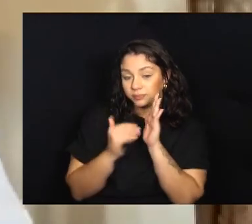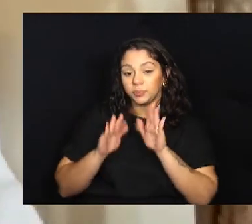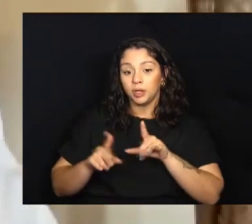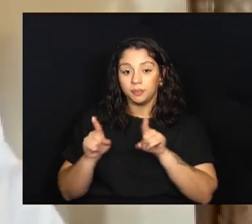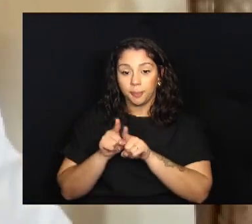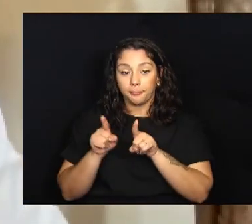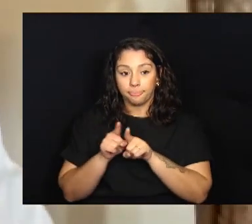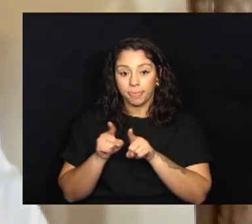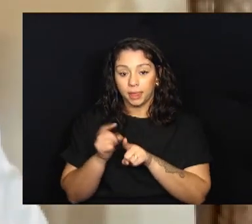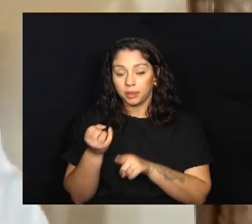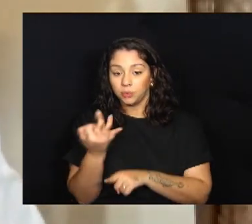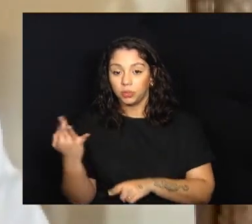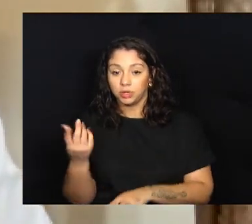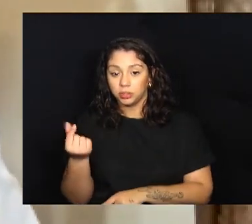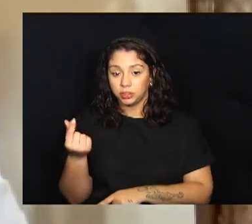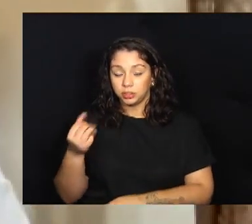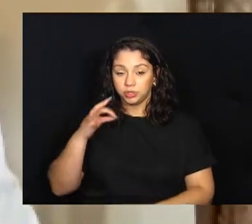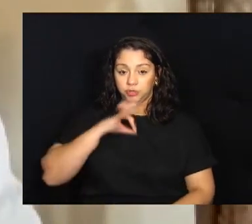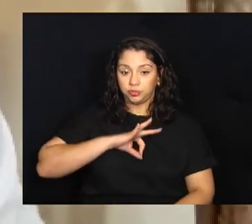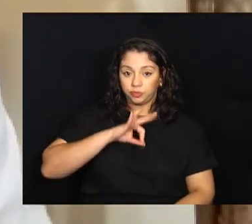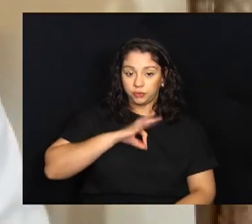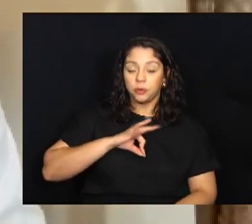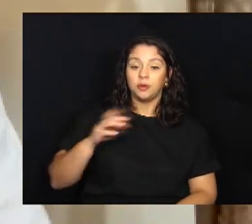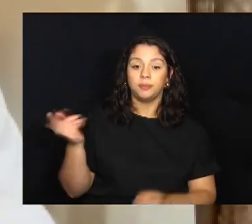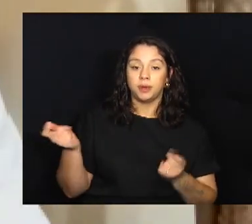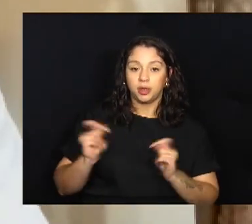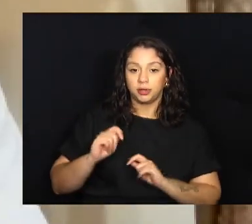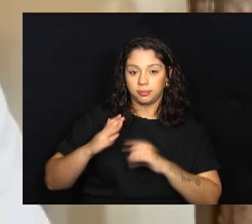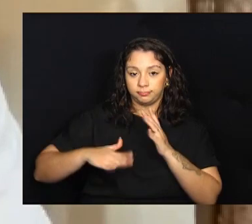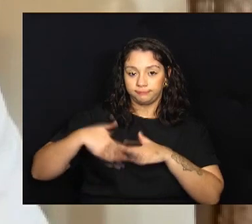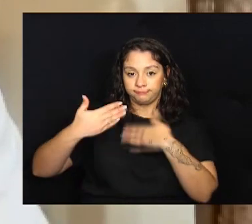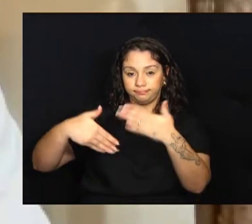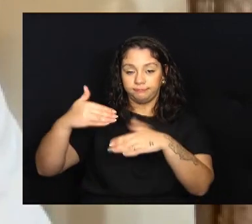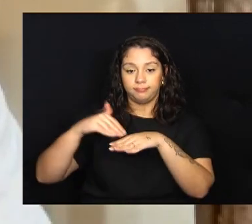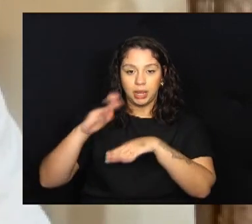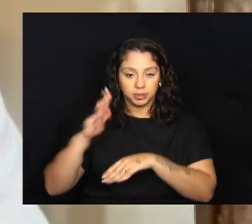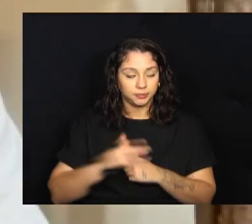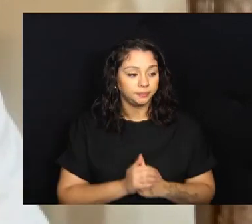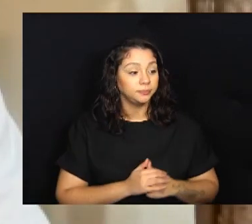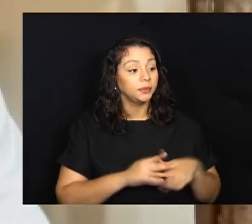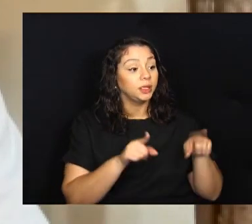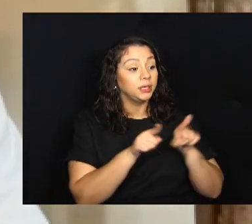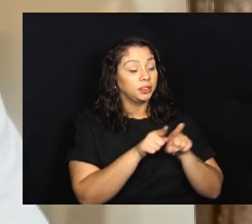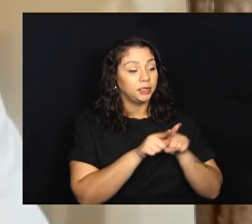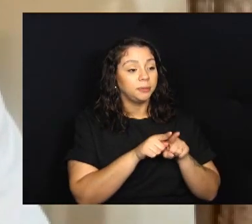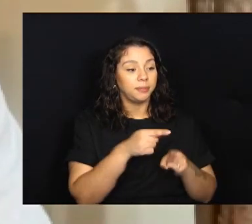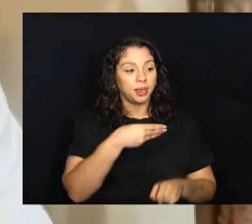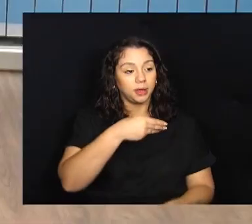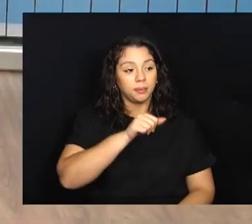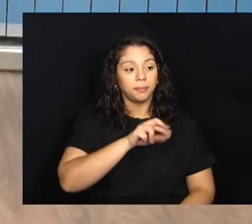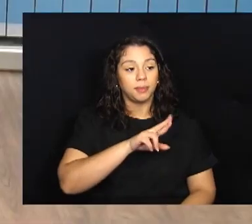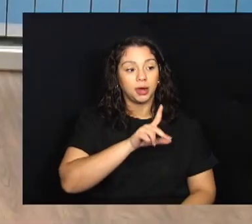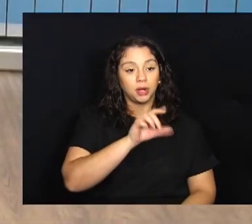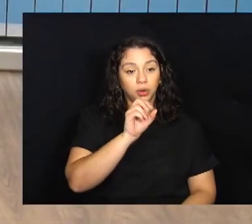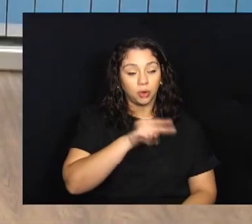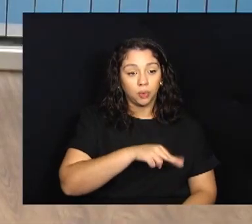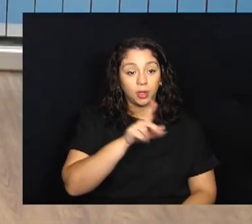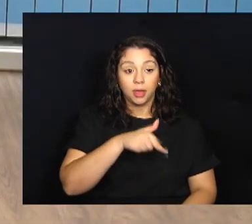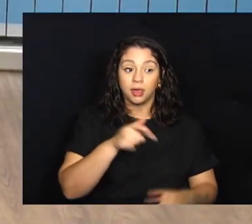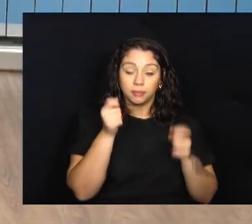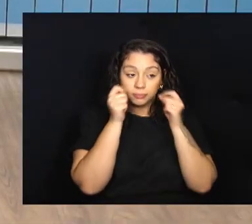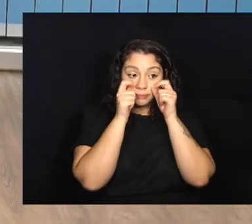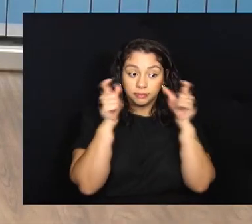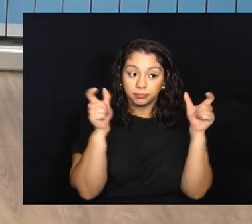a entrada financeira que você tem para você poder prosperar mais. E também acho que, Marlon, é importante, né, dar esse alerta.